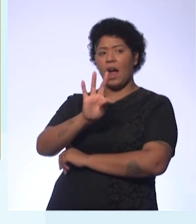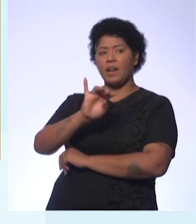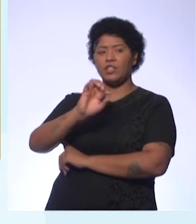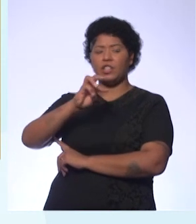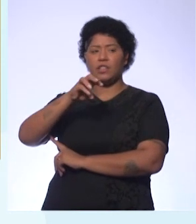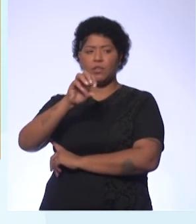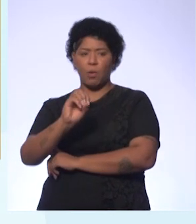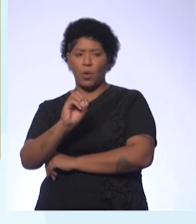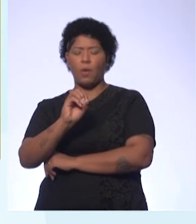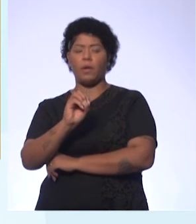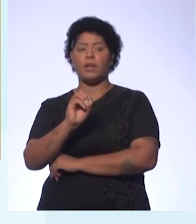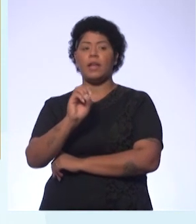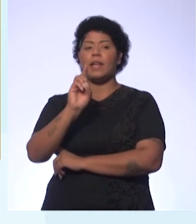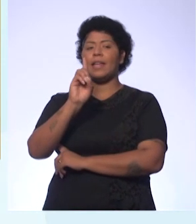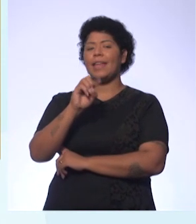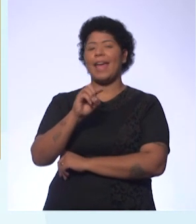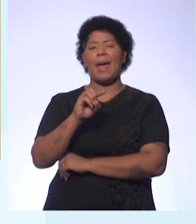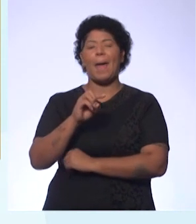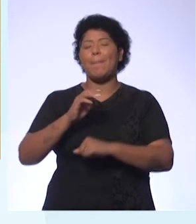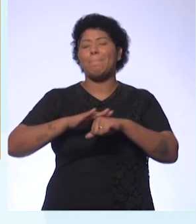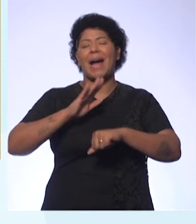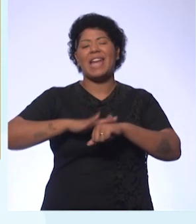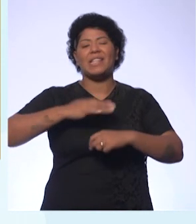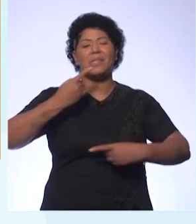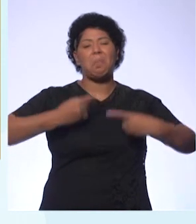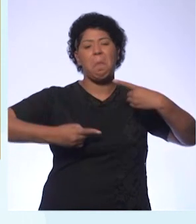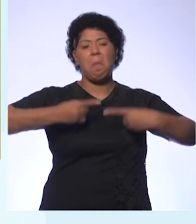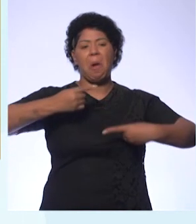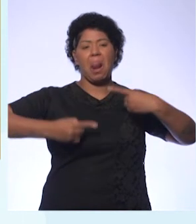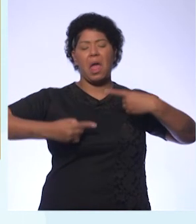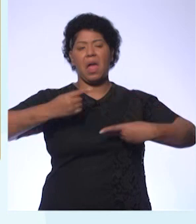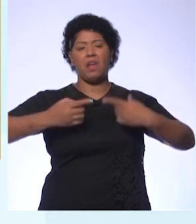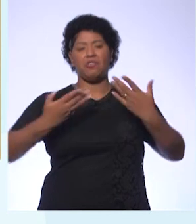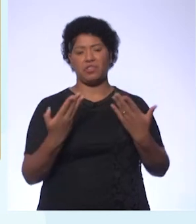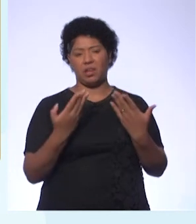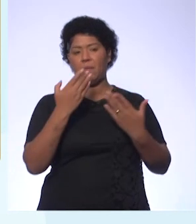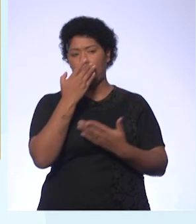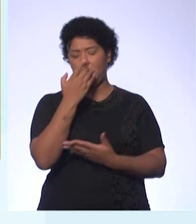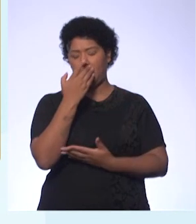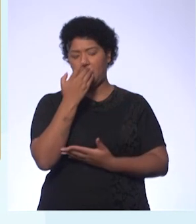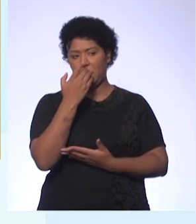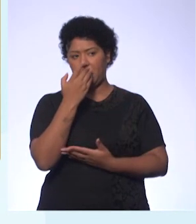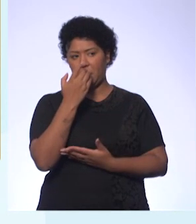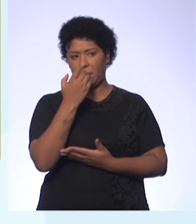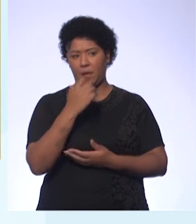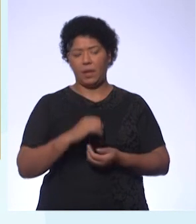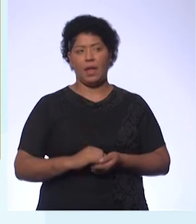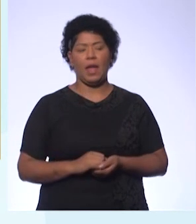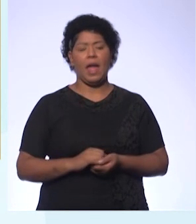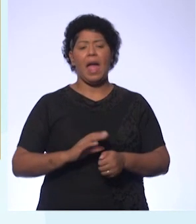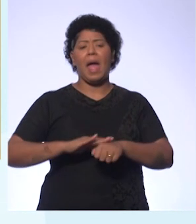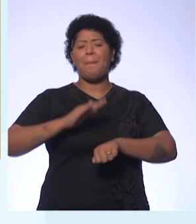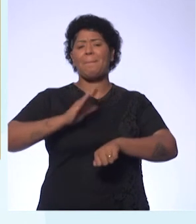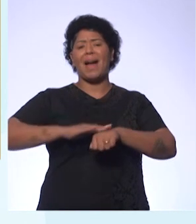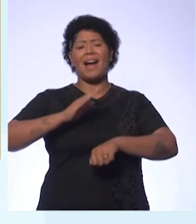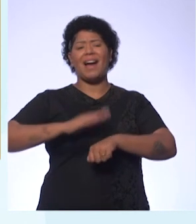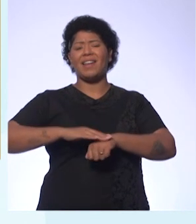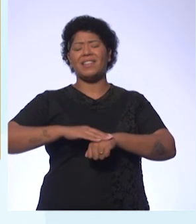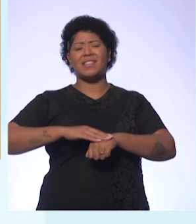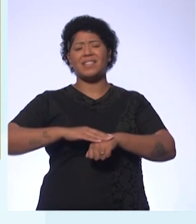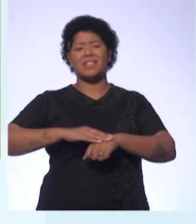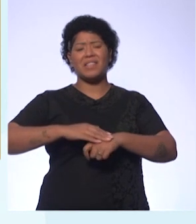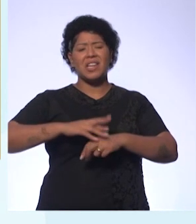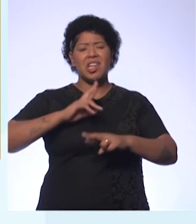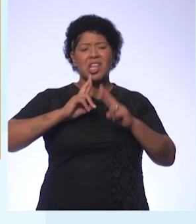movimento um pouco mais politizado, é um avanço em relação ao ludismo. É um movimento um pouco mais politizado. Ele recebe o